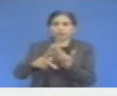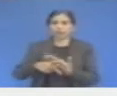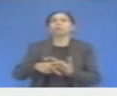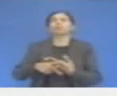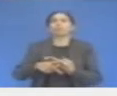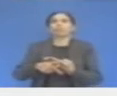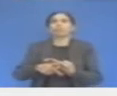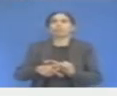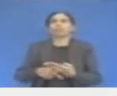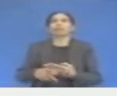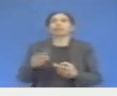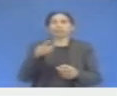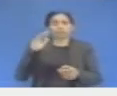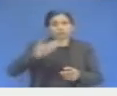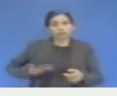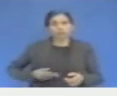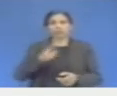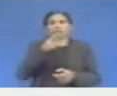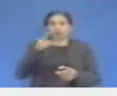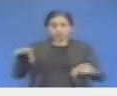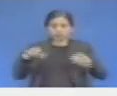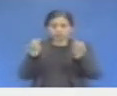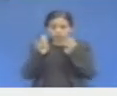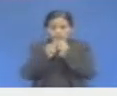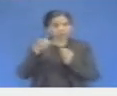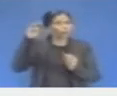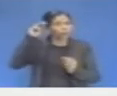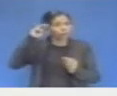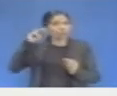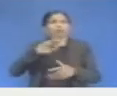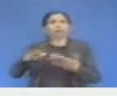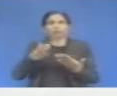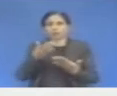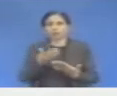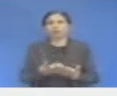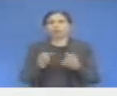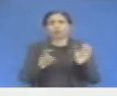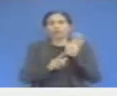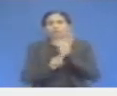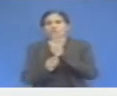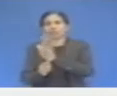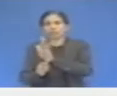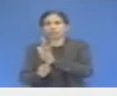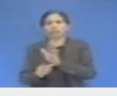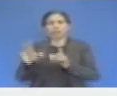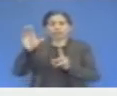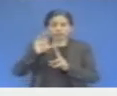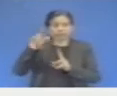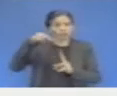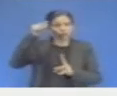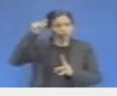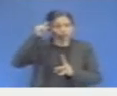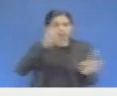Maria Rodrigues, até tem se serviço muito com o Ministério Relevantes, não finaliza, foi apresenta a falha para esse governo, o